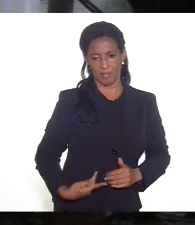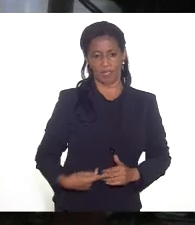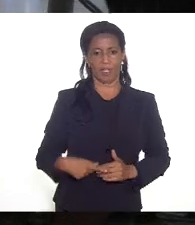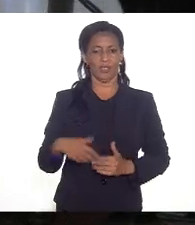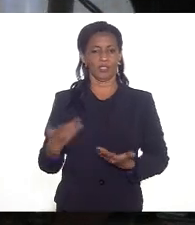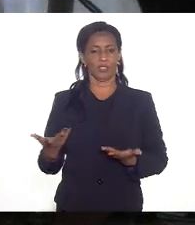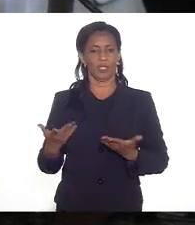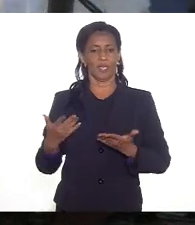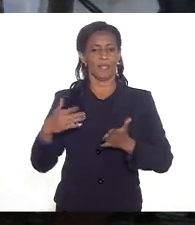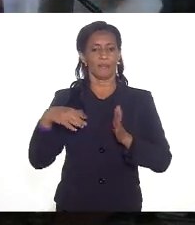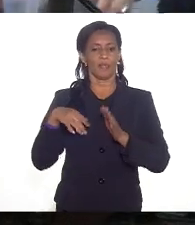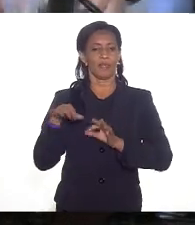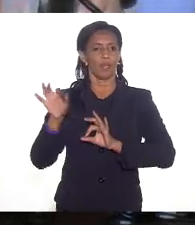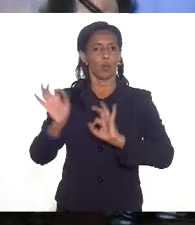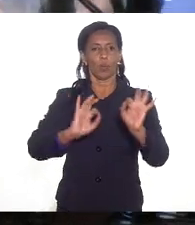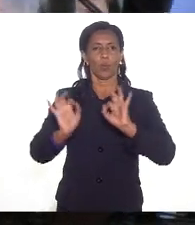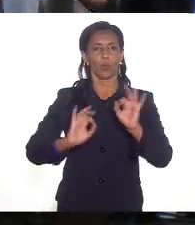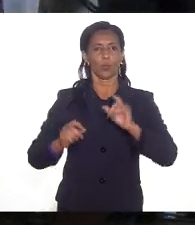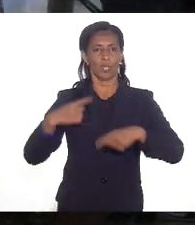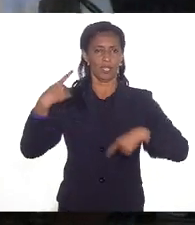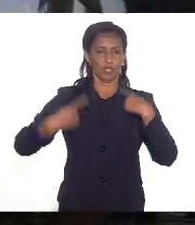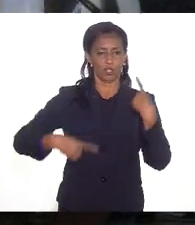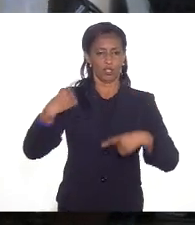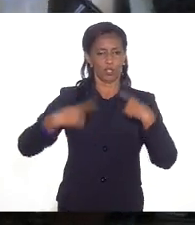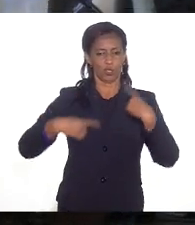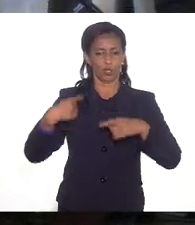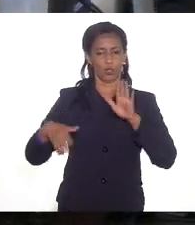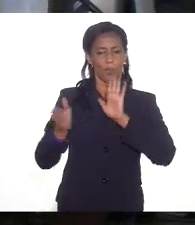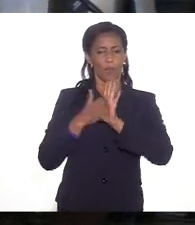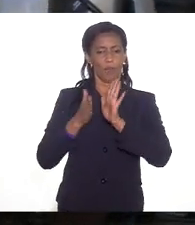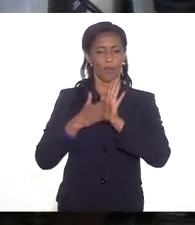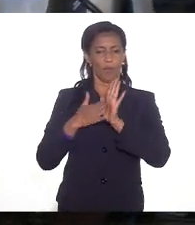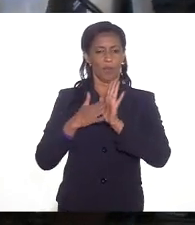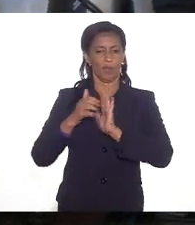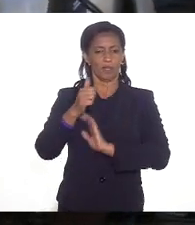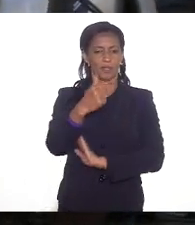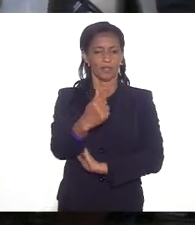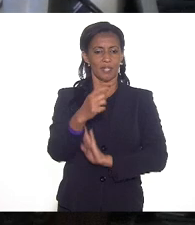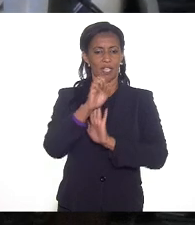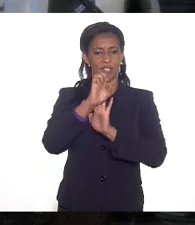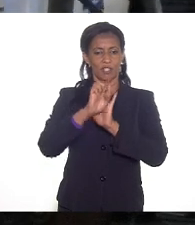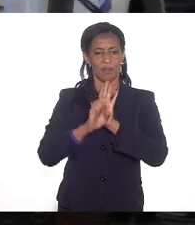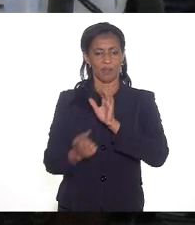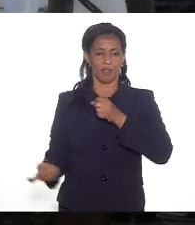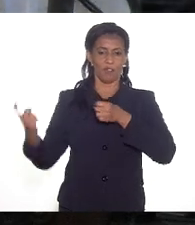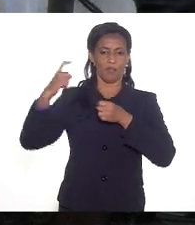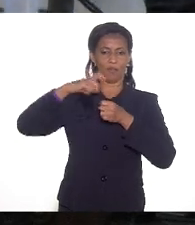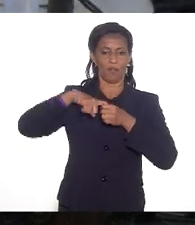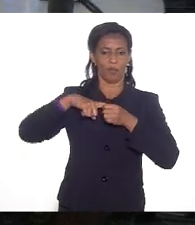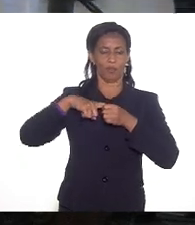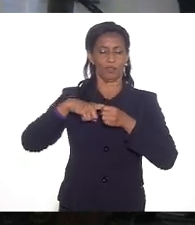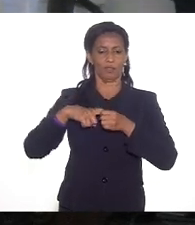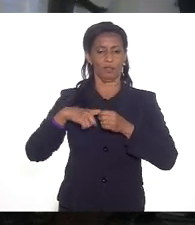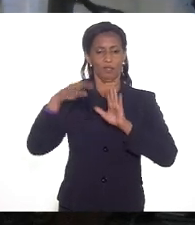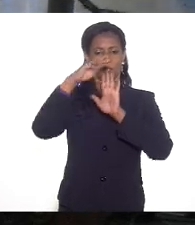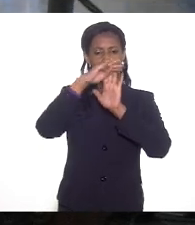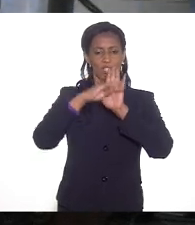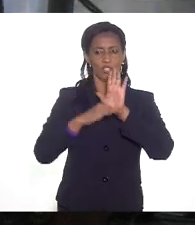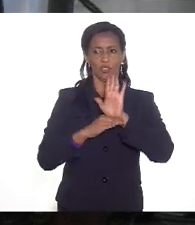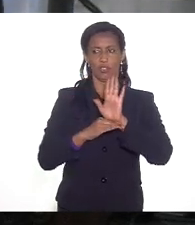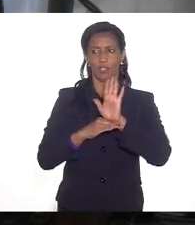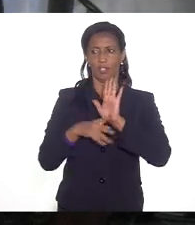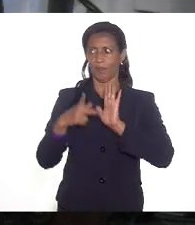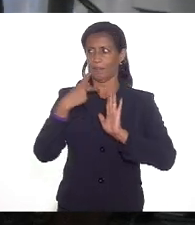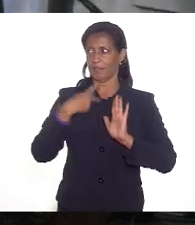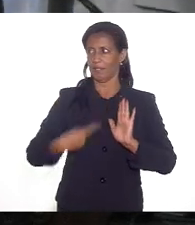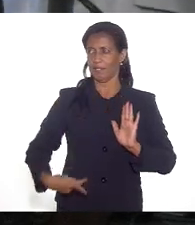em discussão uma vez que aquele notícia é descrição a presente proposta entendeu sete emendas e a torna as condições questão de óleo Presidente